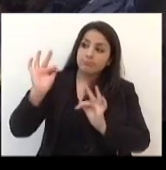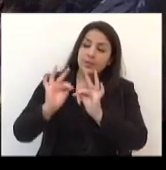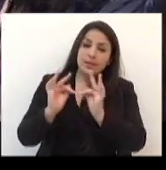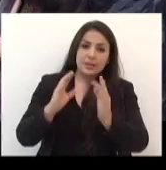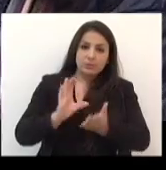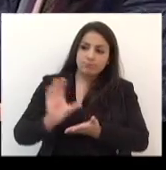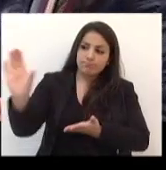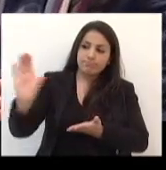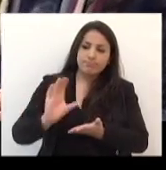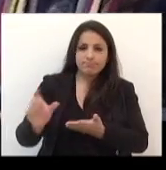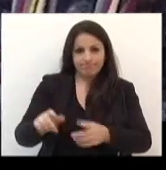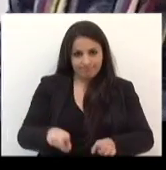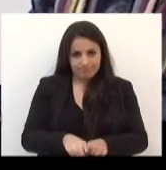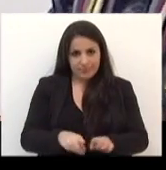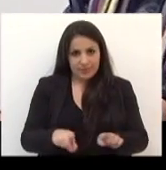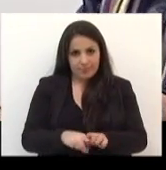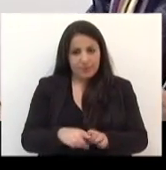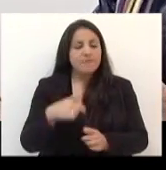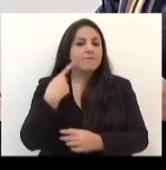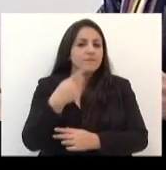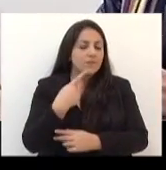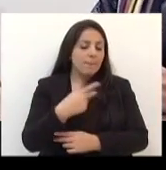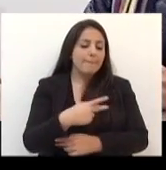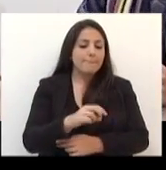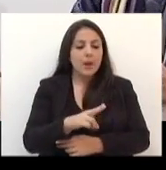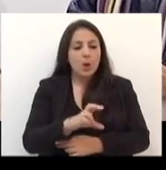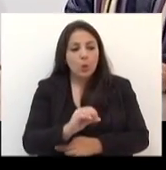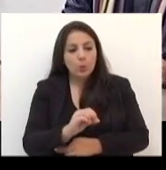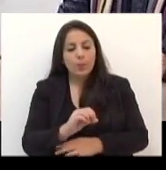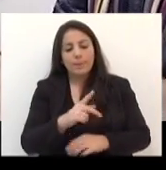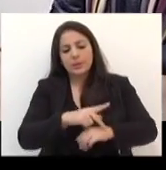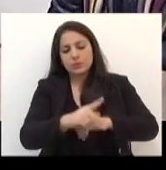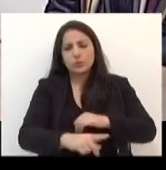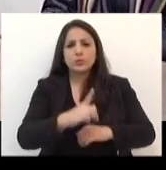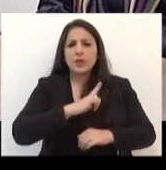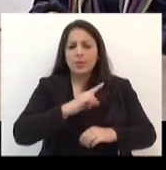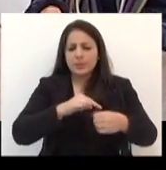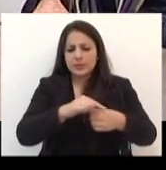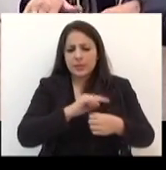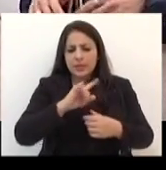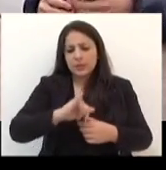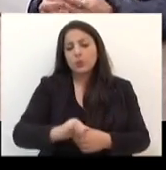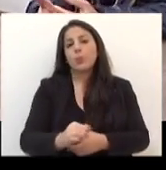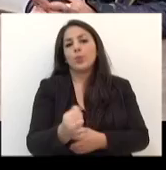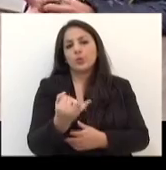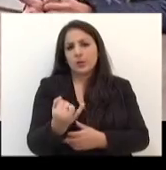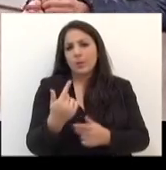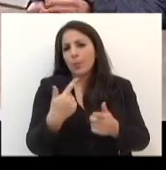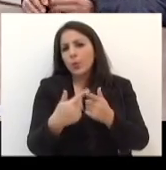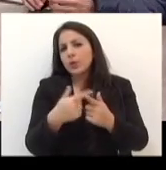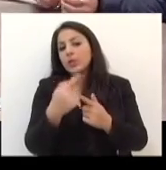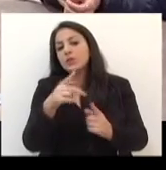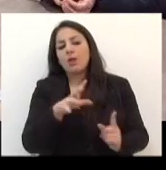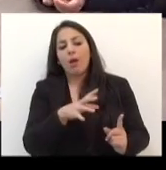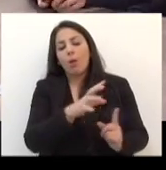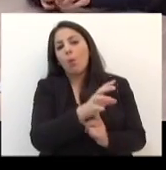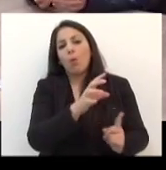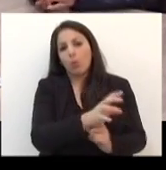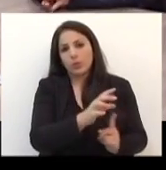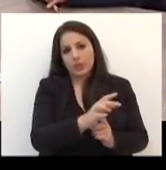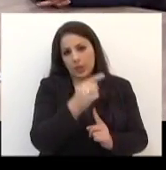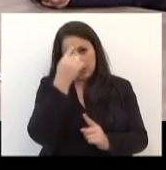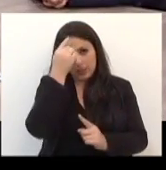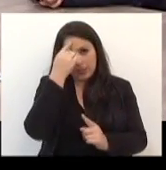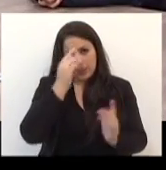Vereador Paulo, então Passo Fundo é vista como uma cidade aí de muitas oportunidades, como a vereadora Cláudia estava falando. Por que o senhor é contrário,